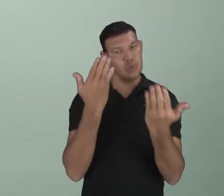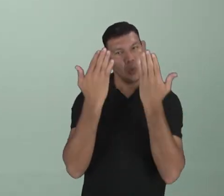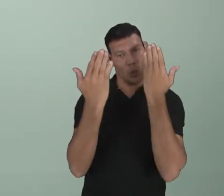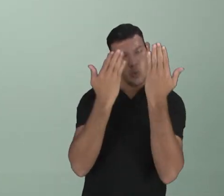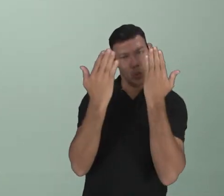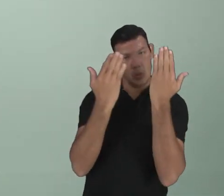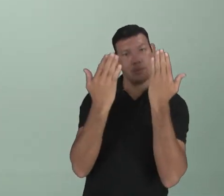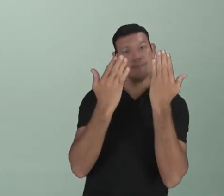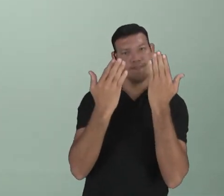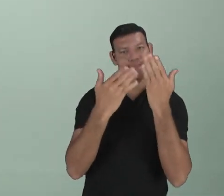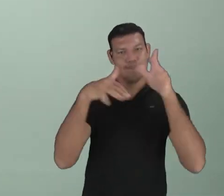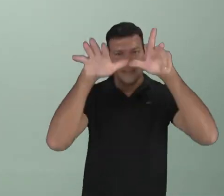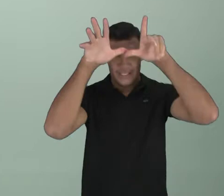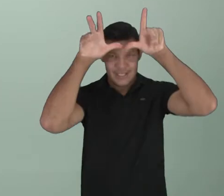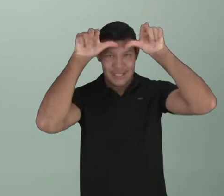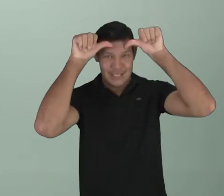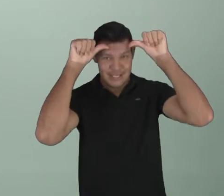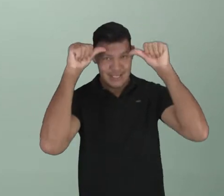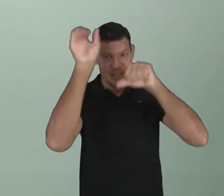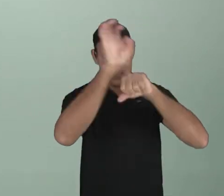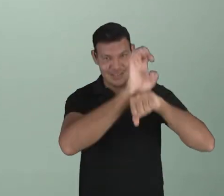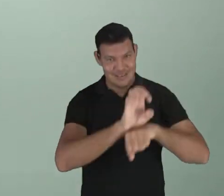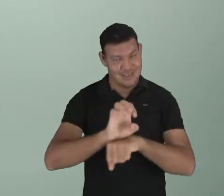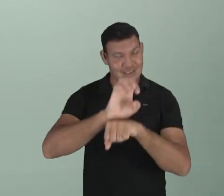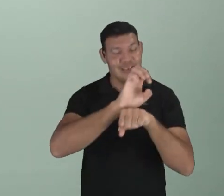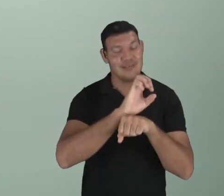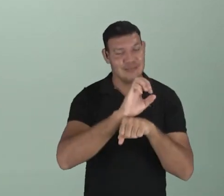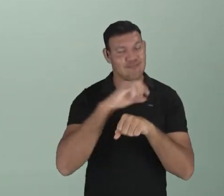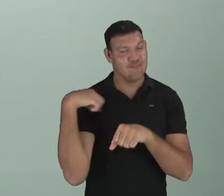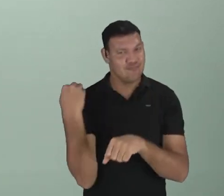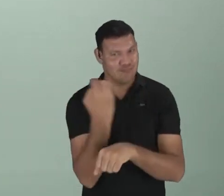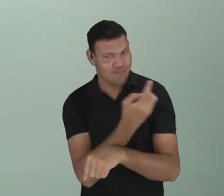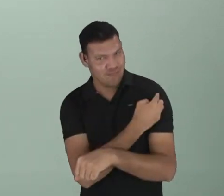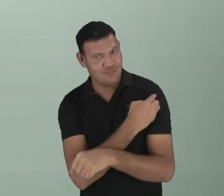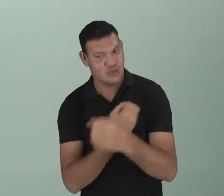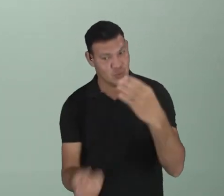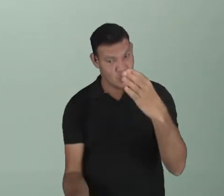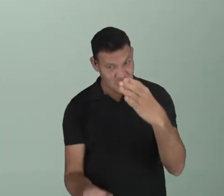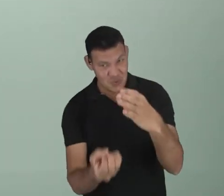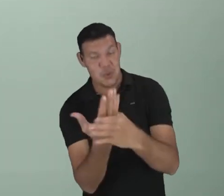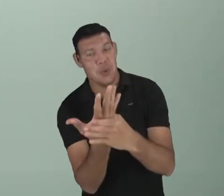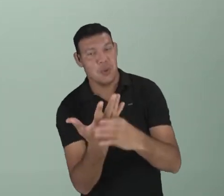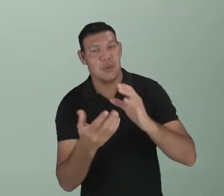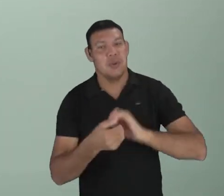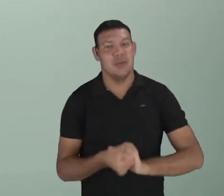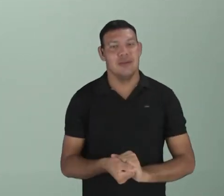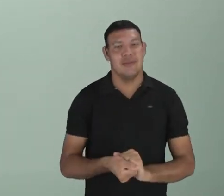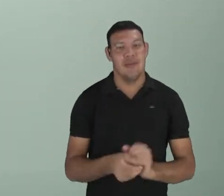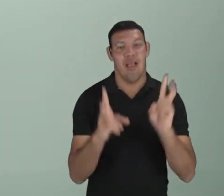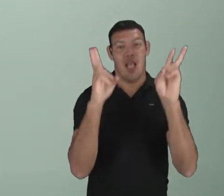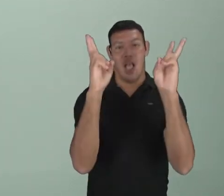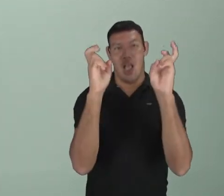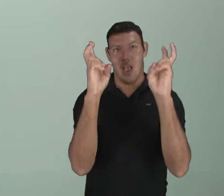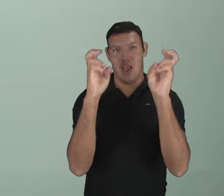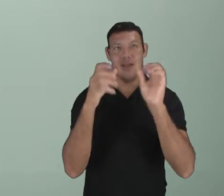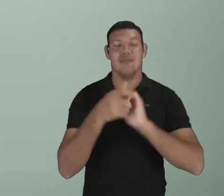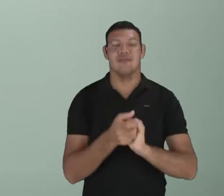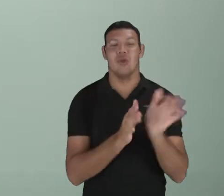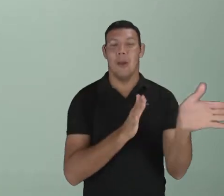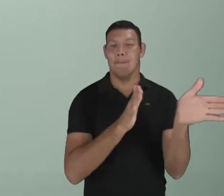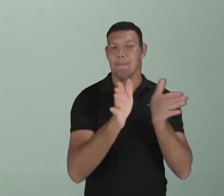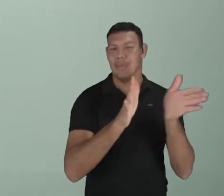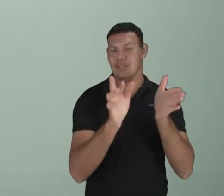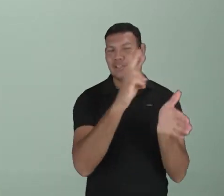o nosso estado, né? A história do nosso estado que começa a existir, né? O nosso título a gente tem aí Ciclos